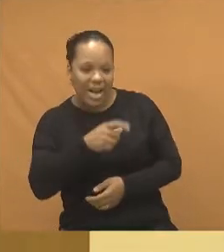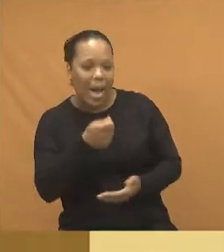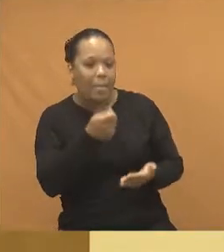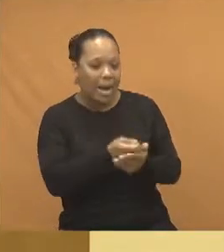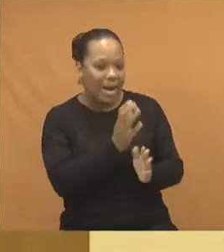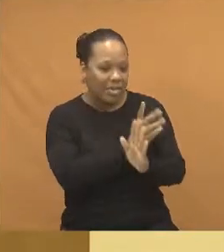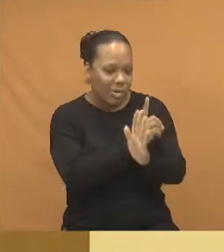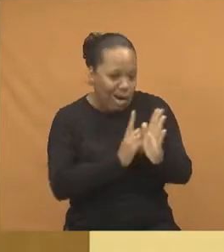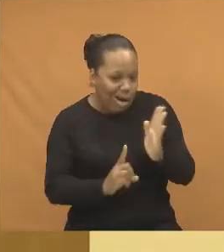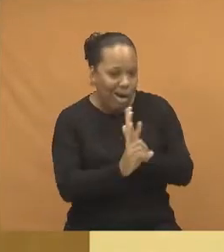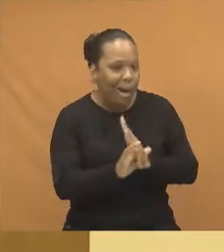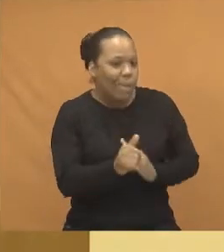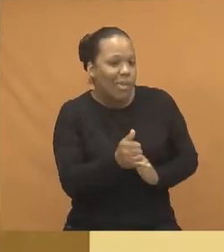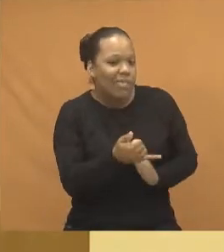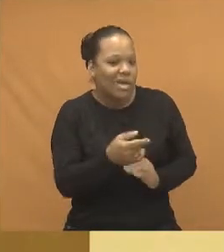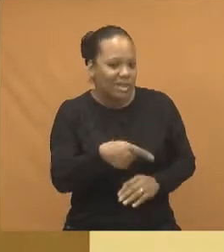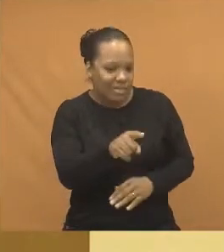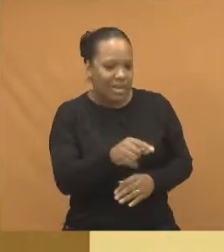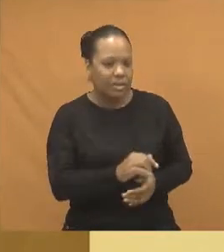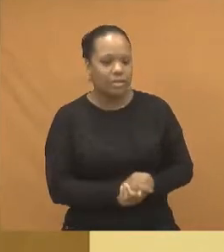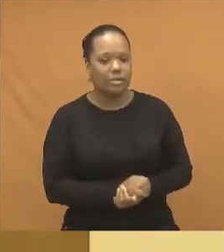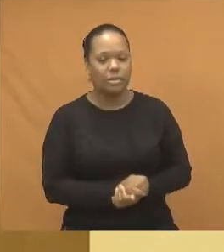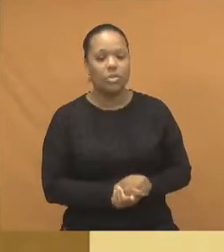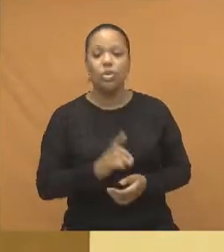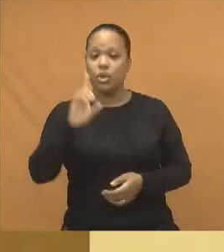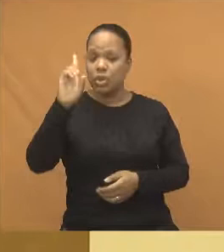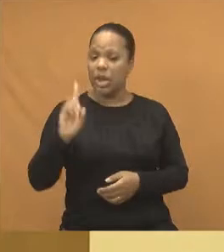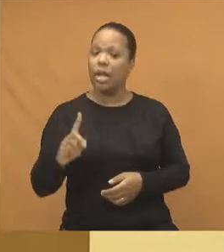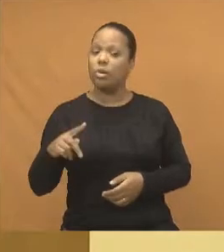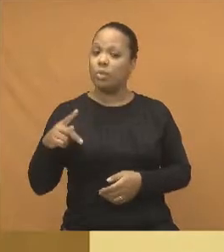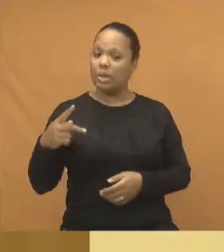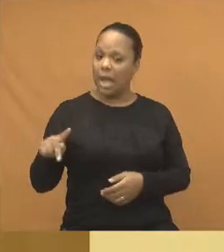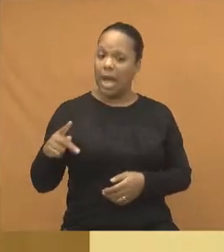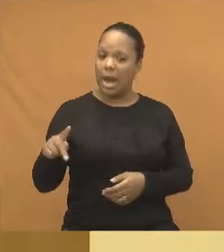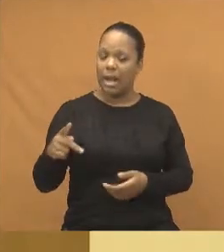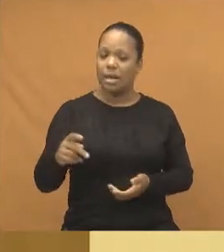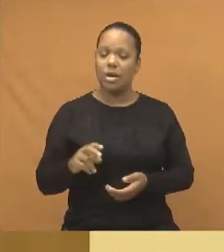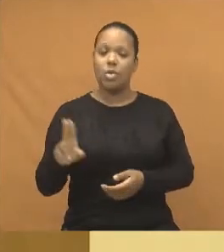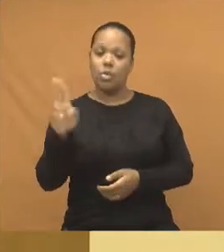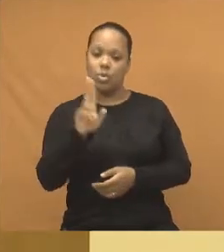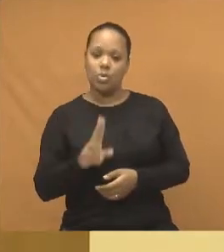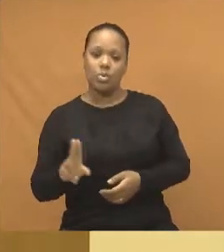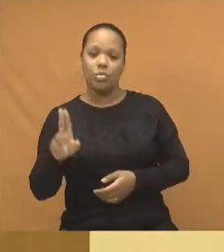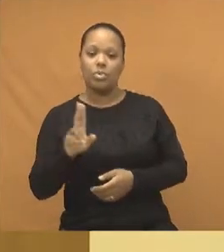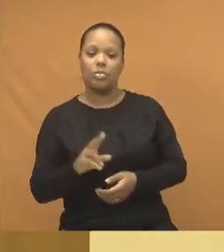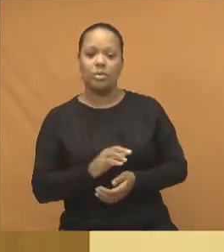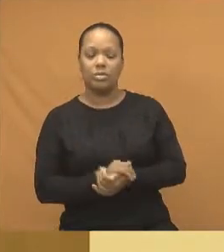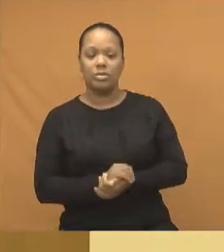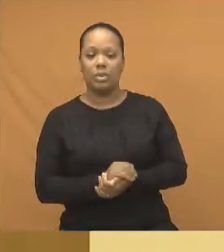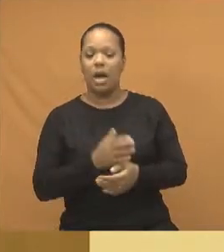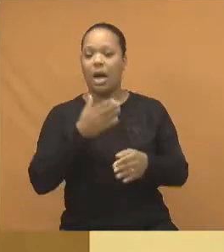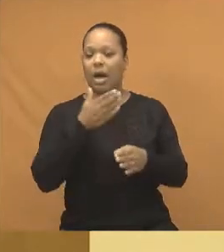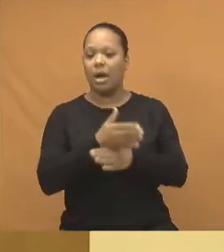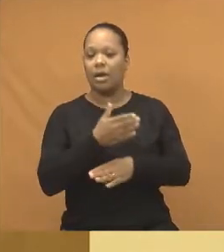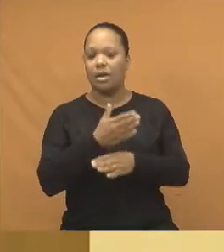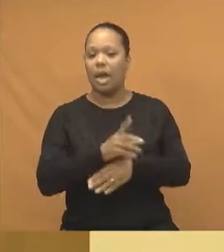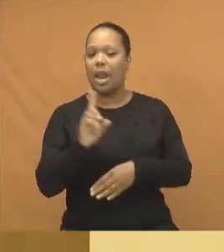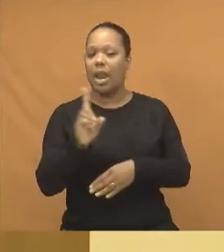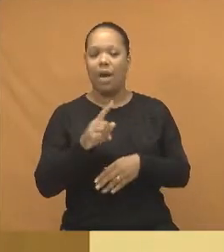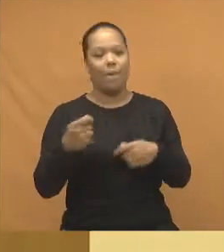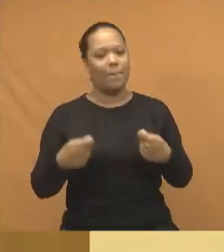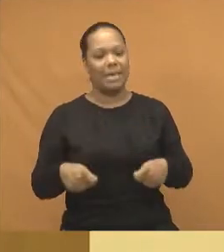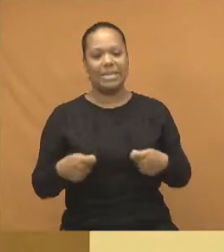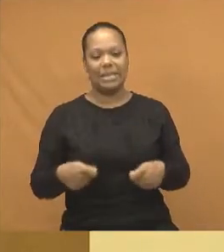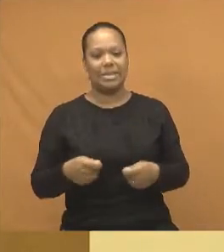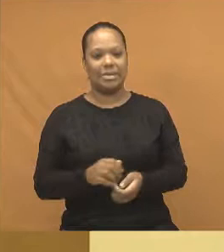pessoa utiliza de um direito, né, que é dela, mas que ela usa isso para atender uma pessoa que não